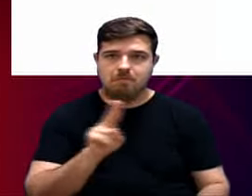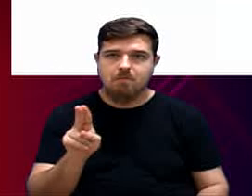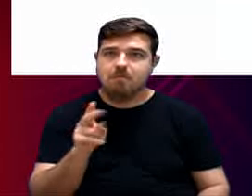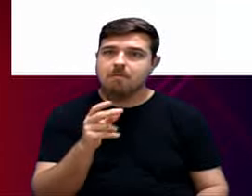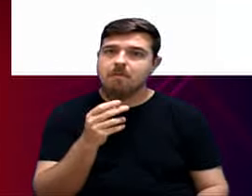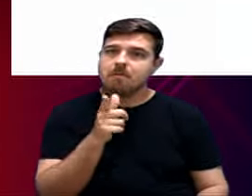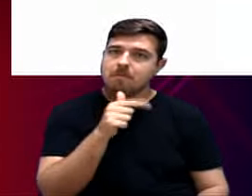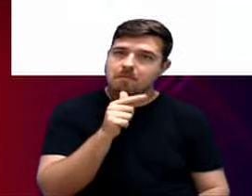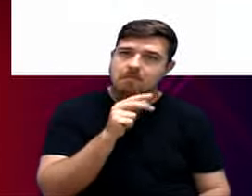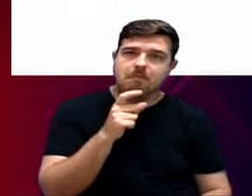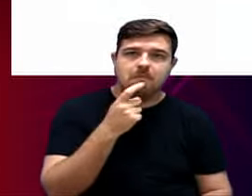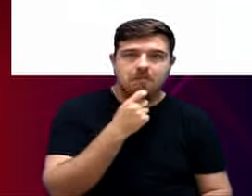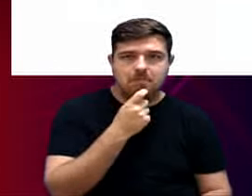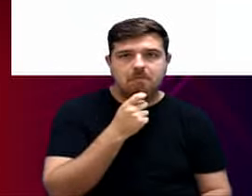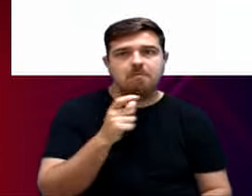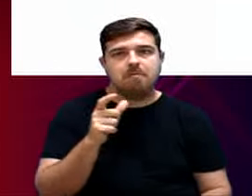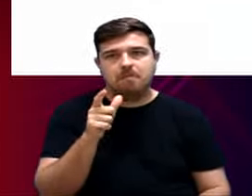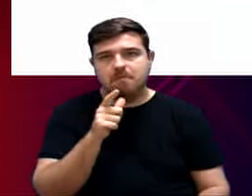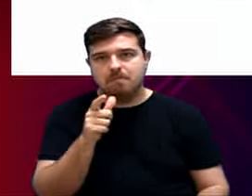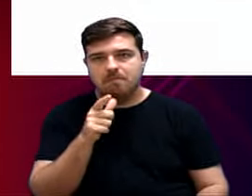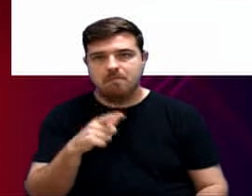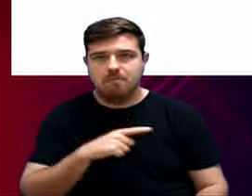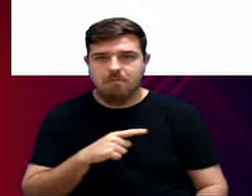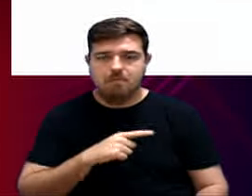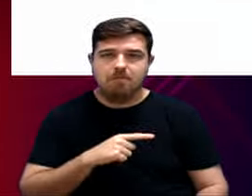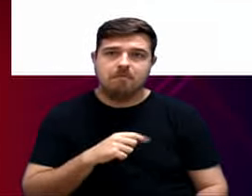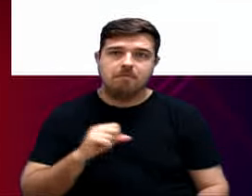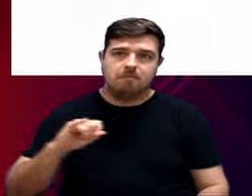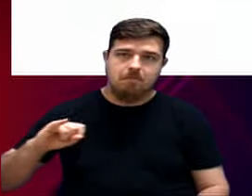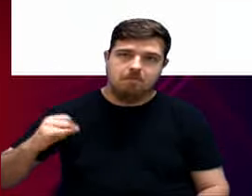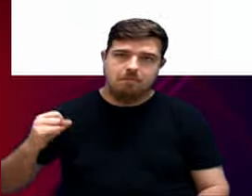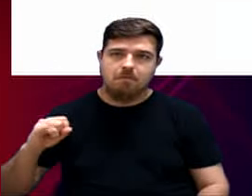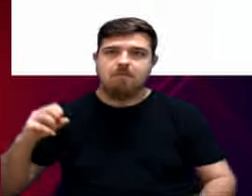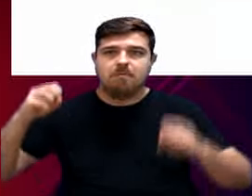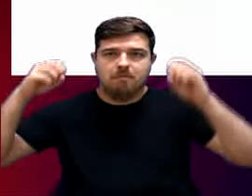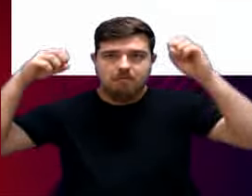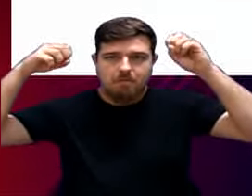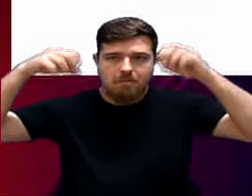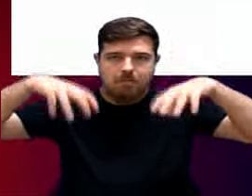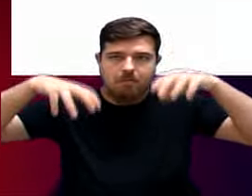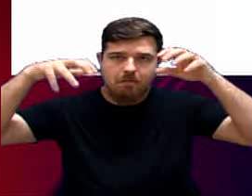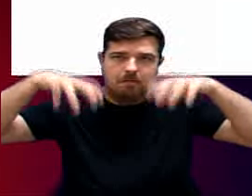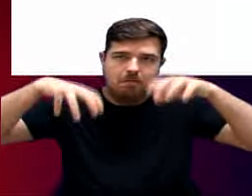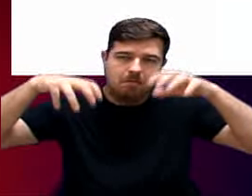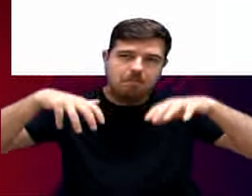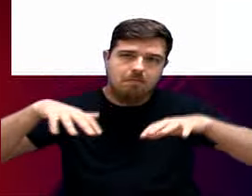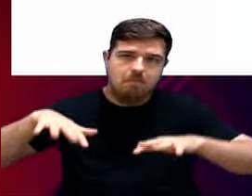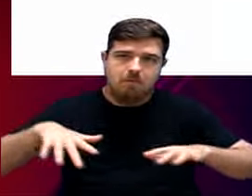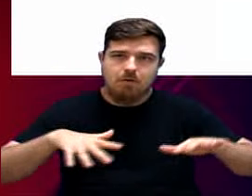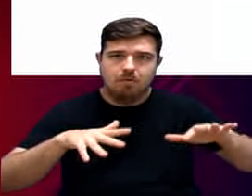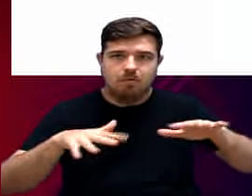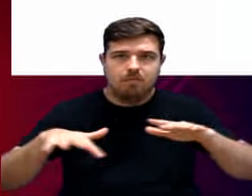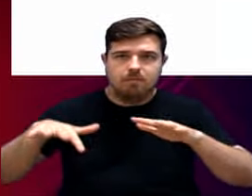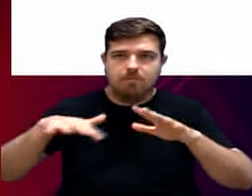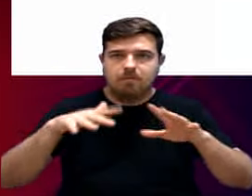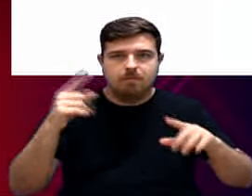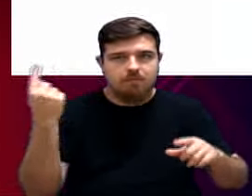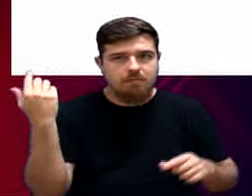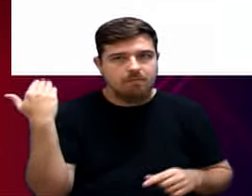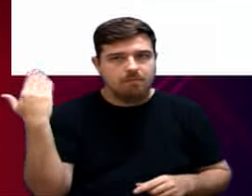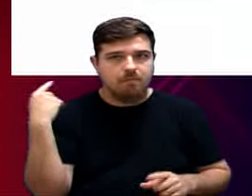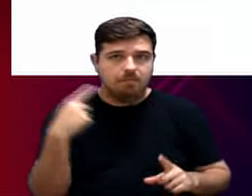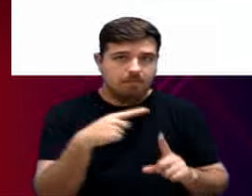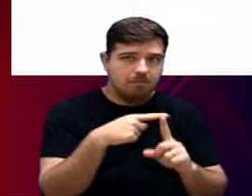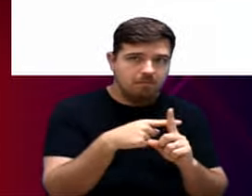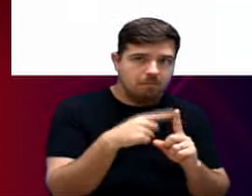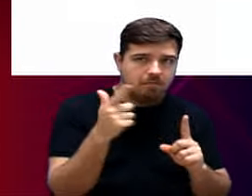eh de Janeiro problema muito grave ali em torno da Capela João de Camargo gpass